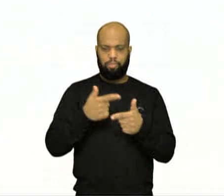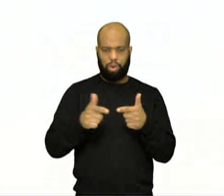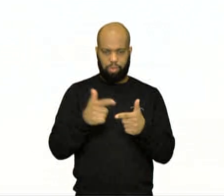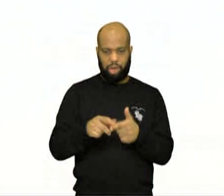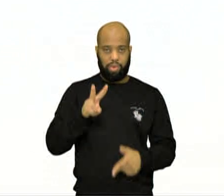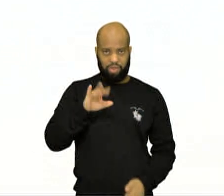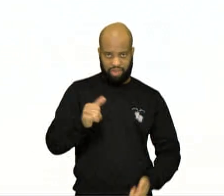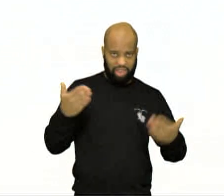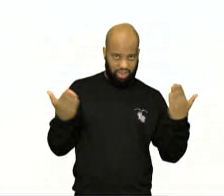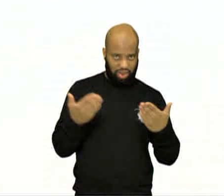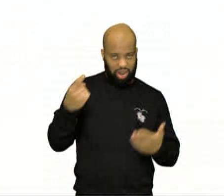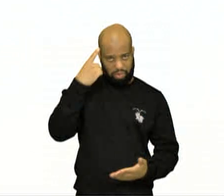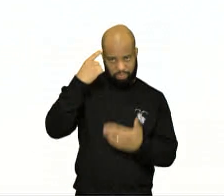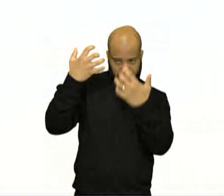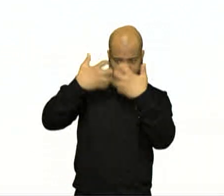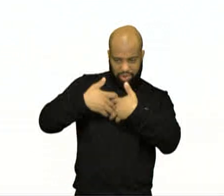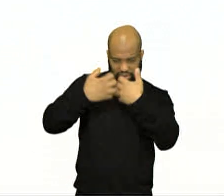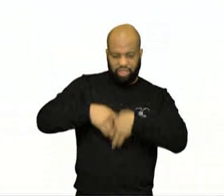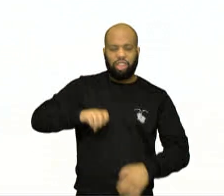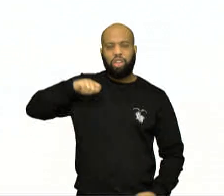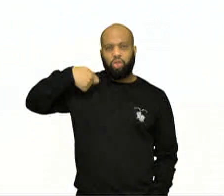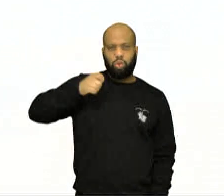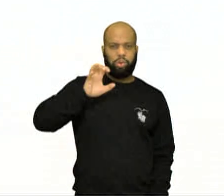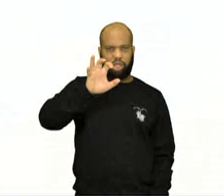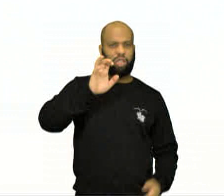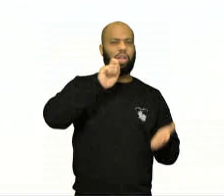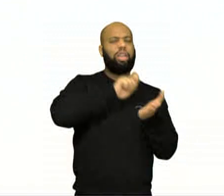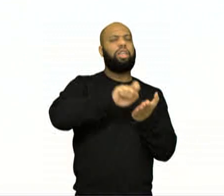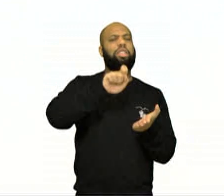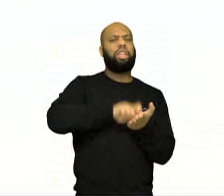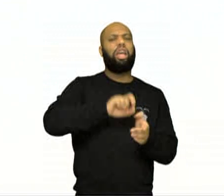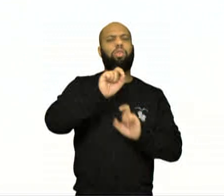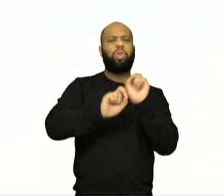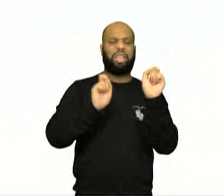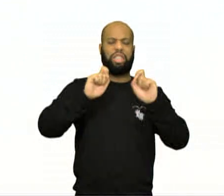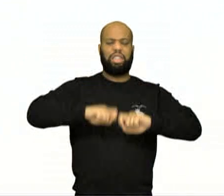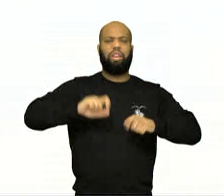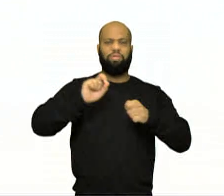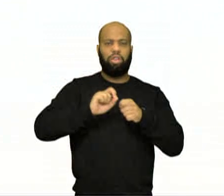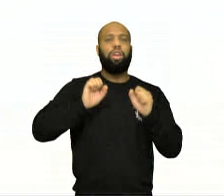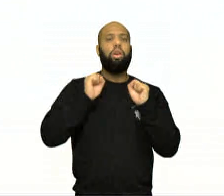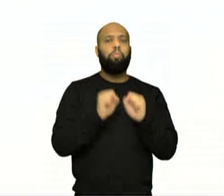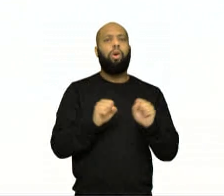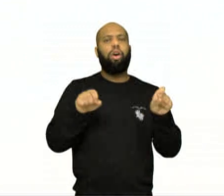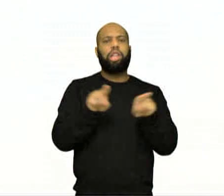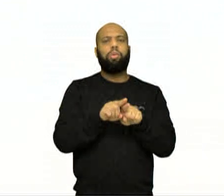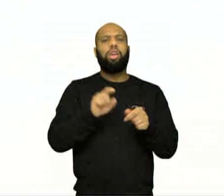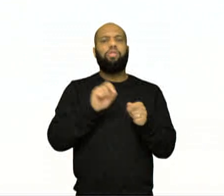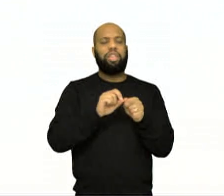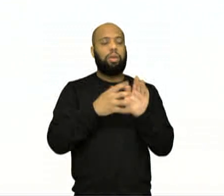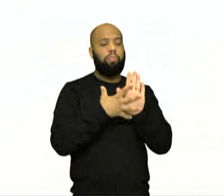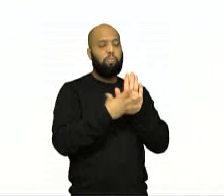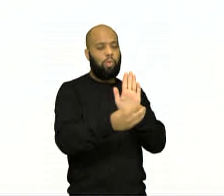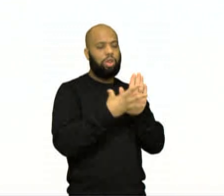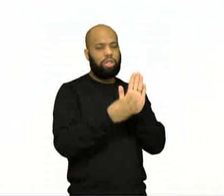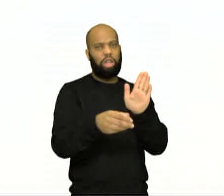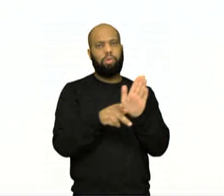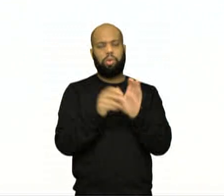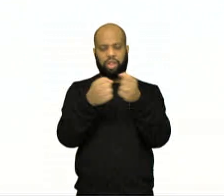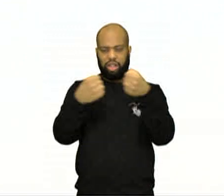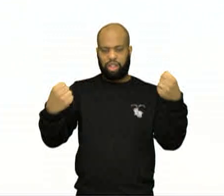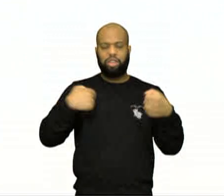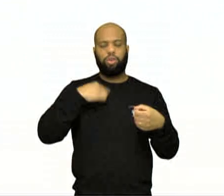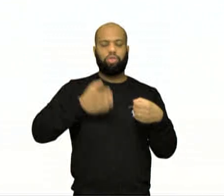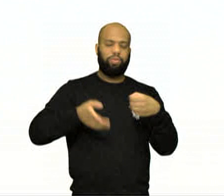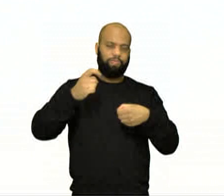vamos pensar um pouquinho a respeito, escrevam o que vocês poderiam fazer, podem até já fazer um modelo de cartaz e a gente volta